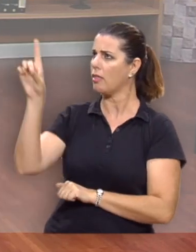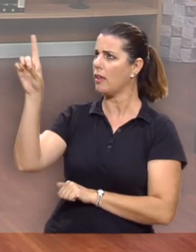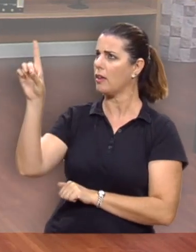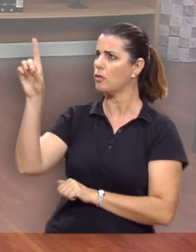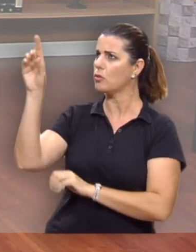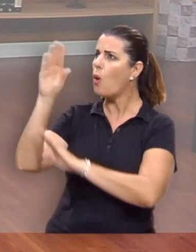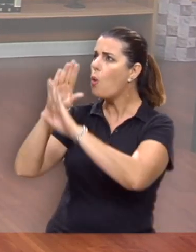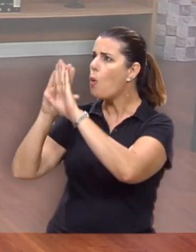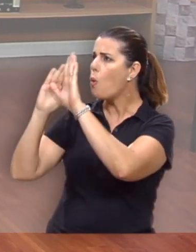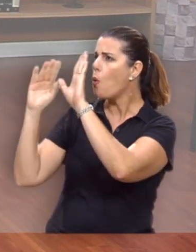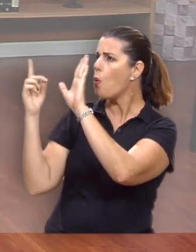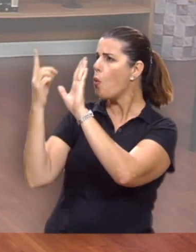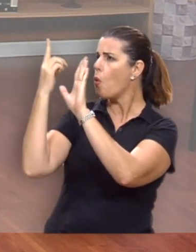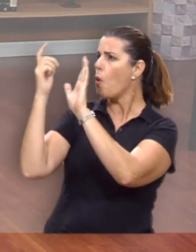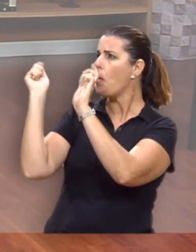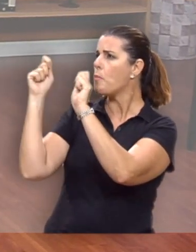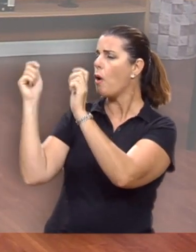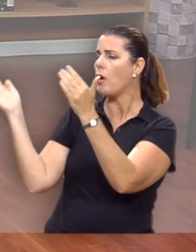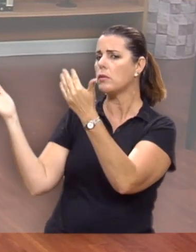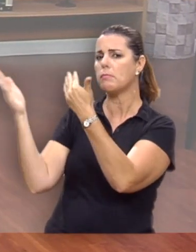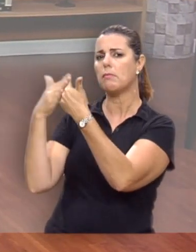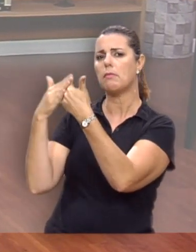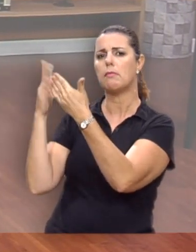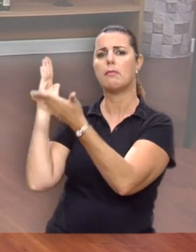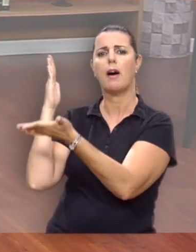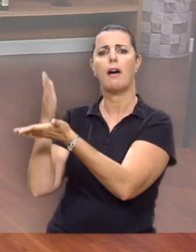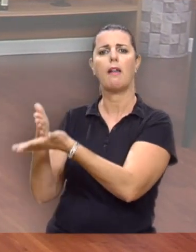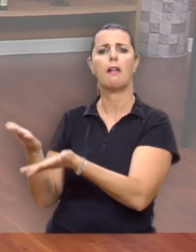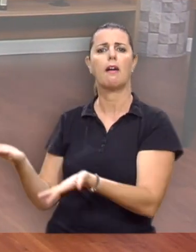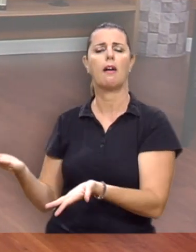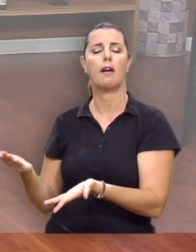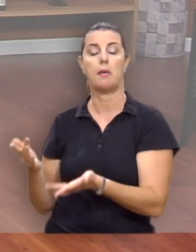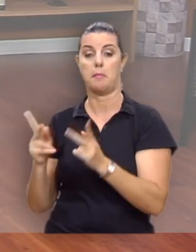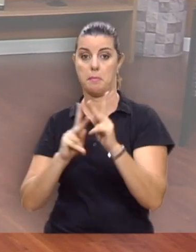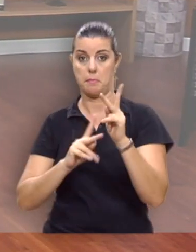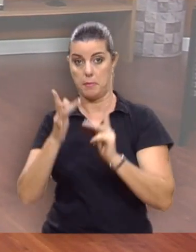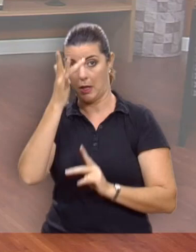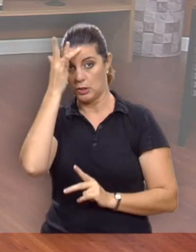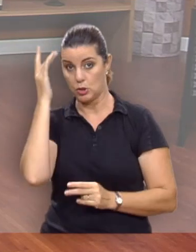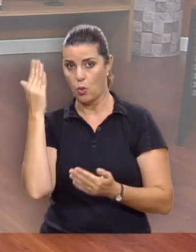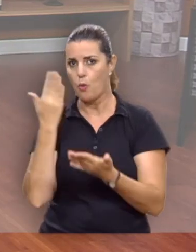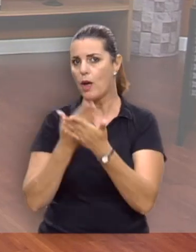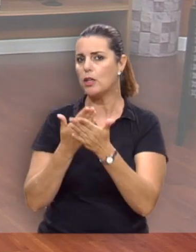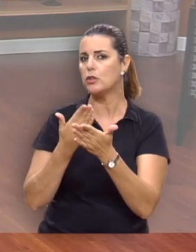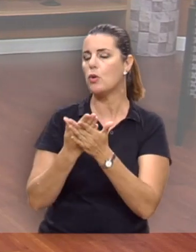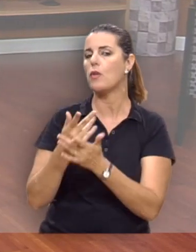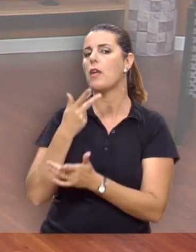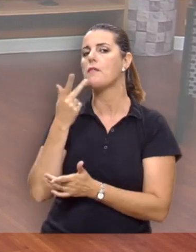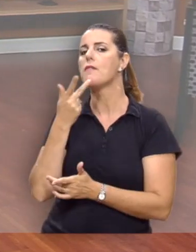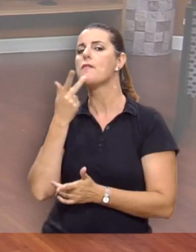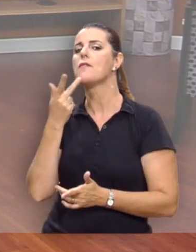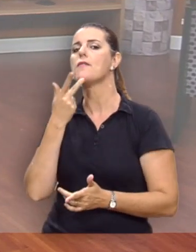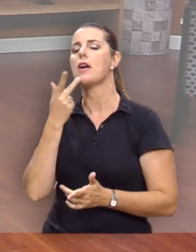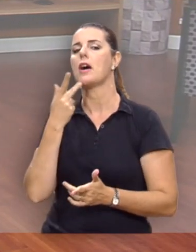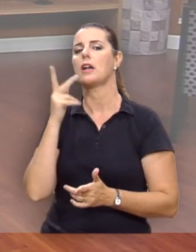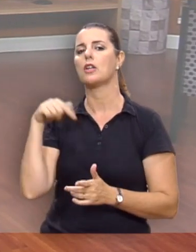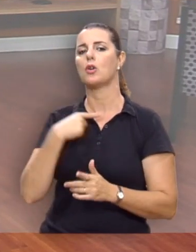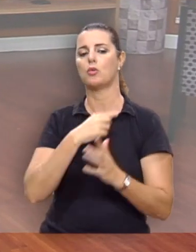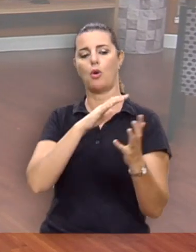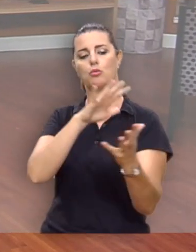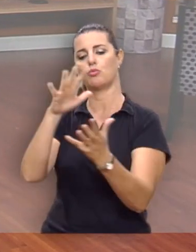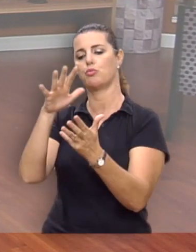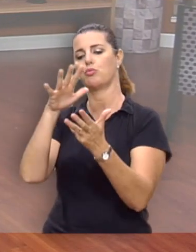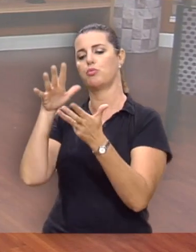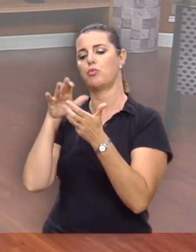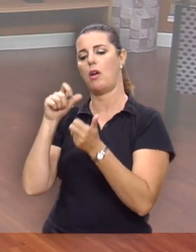dos céus pode contê-lo. Os estudiosos afirmam que o nosso universo tem mais de